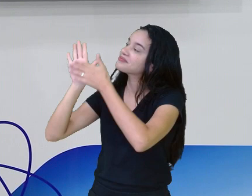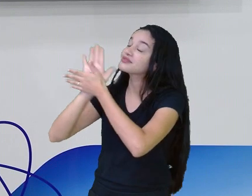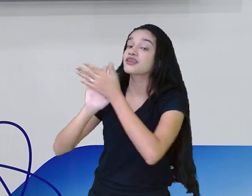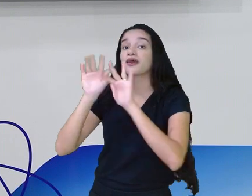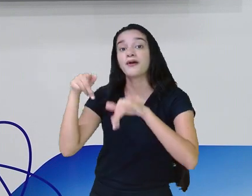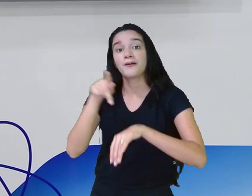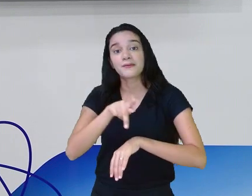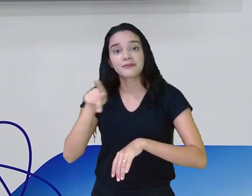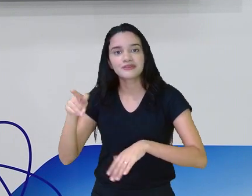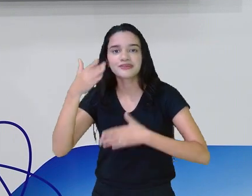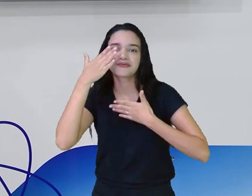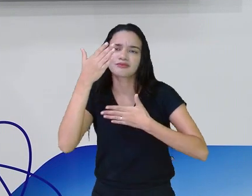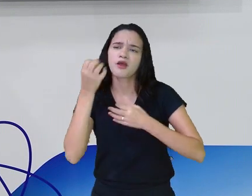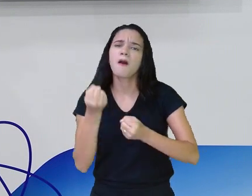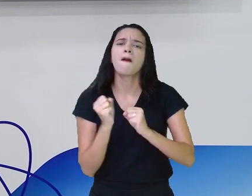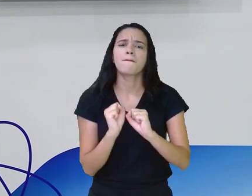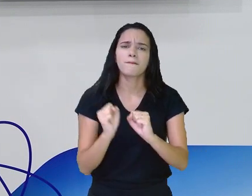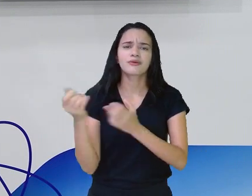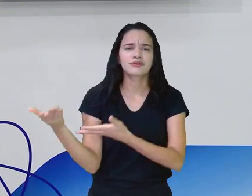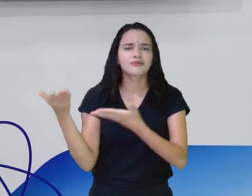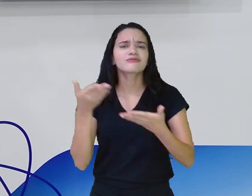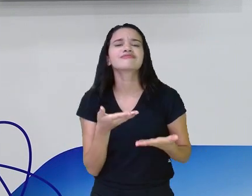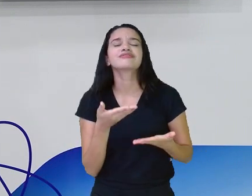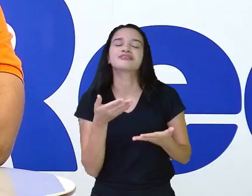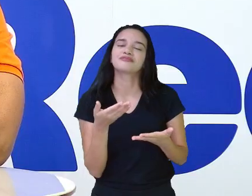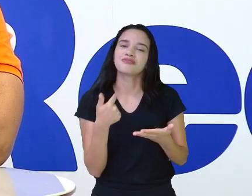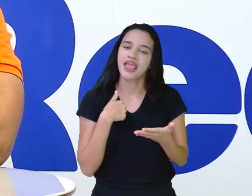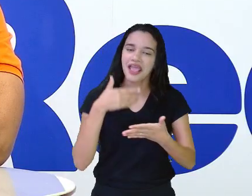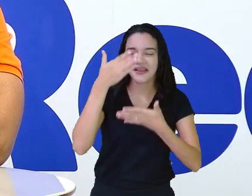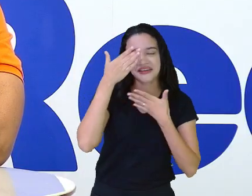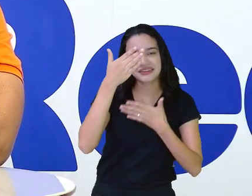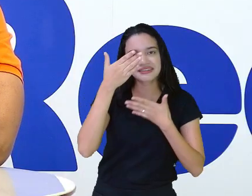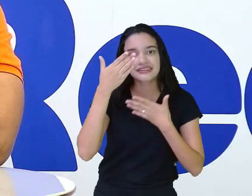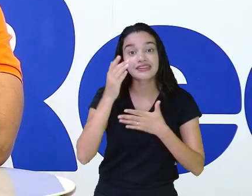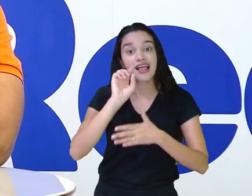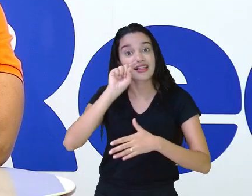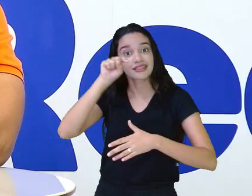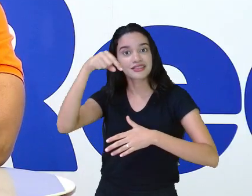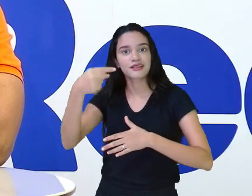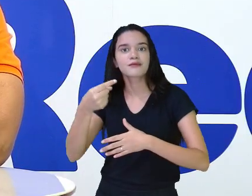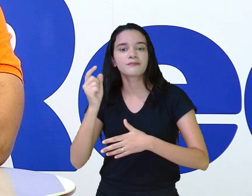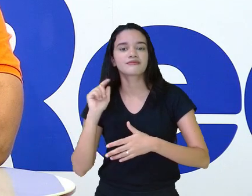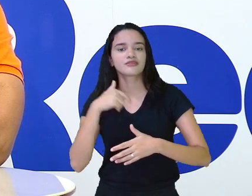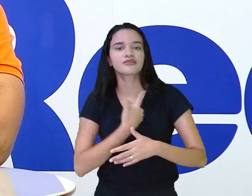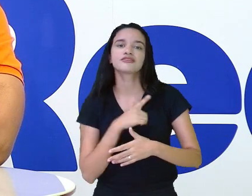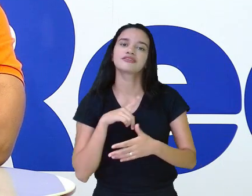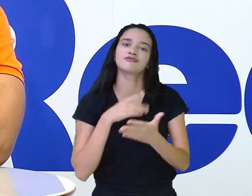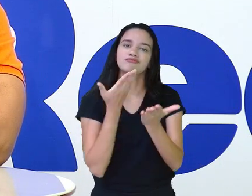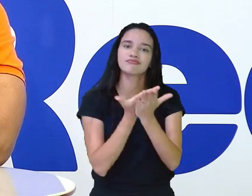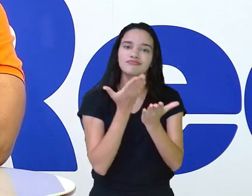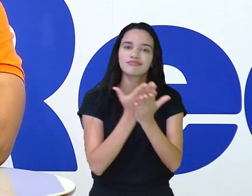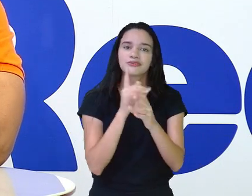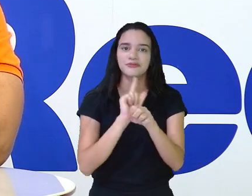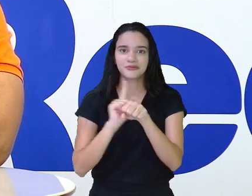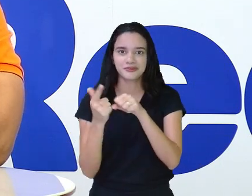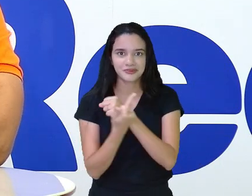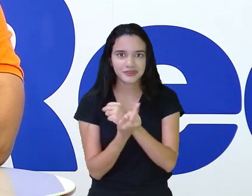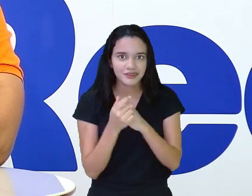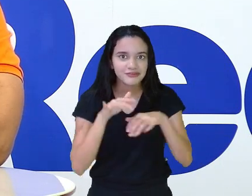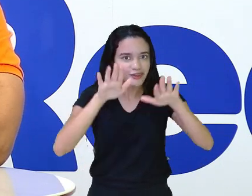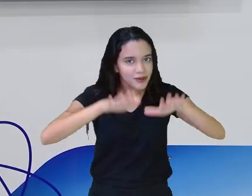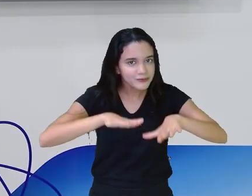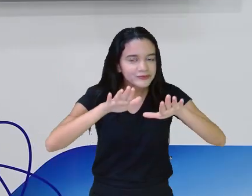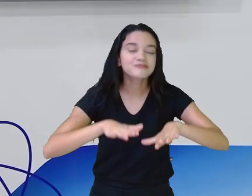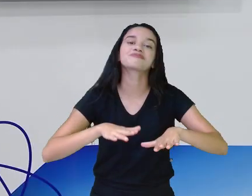muito obrigada. Já pode convidar para a sua aula. Eu que agradeço e daqui a pouquinho a gente tem mais uma aula de geografia. Então fica por